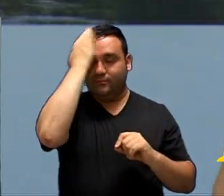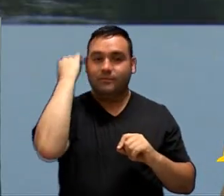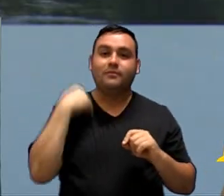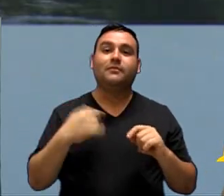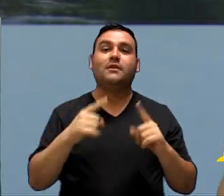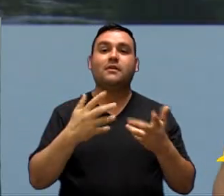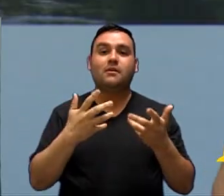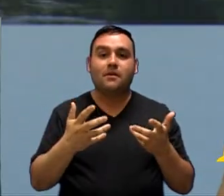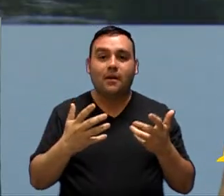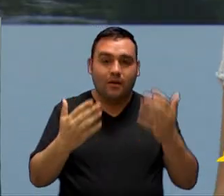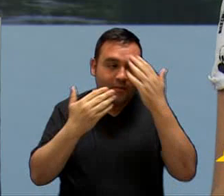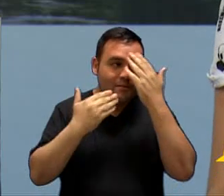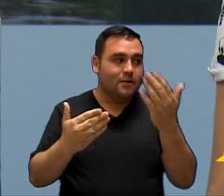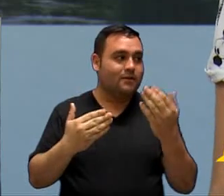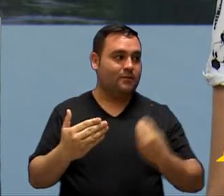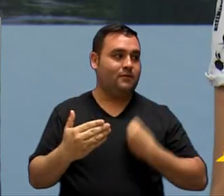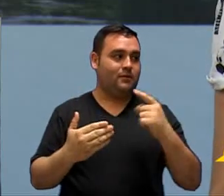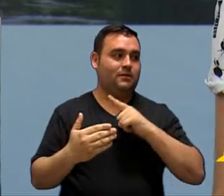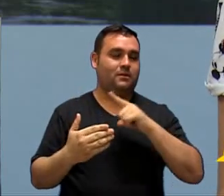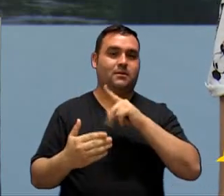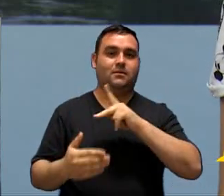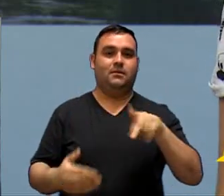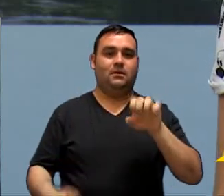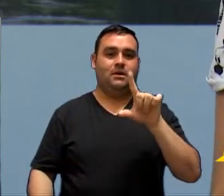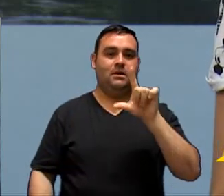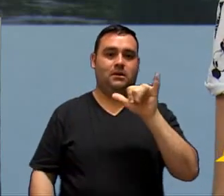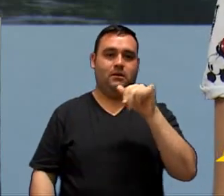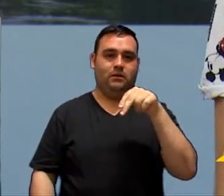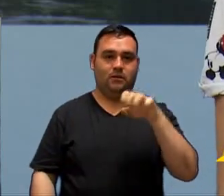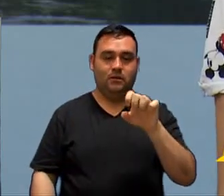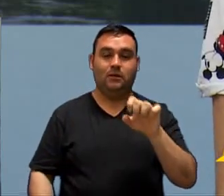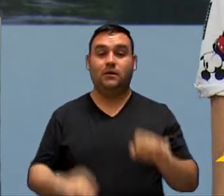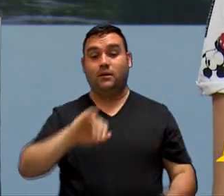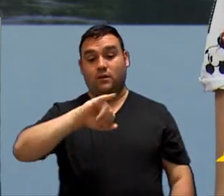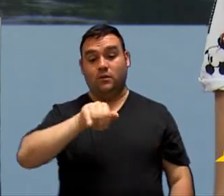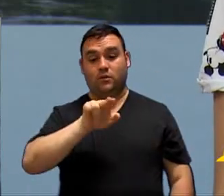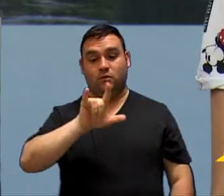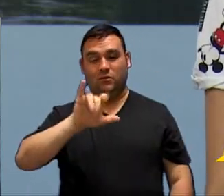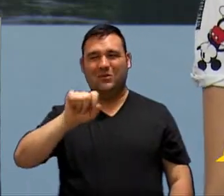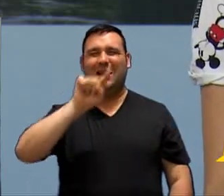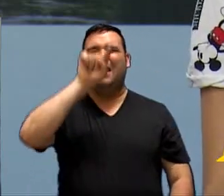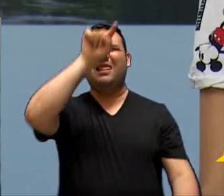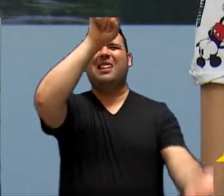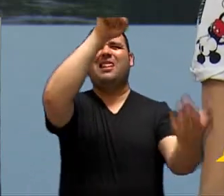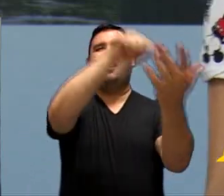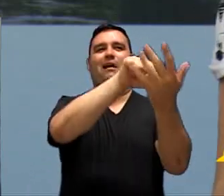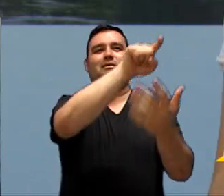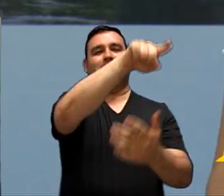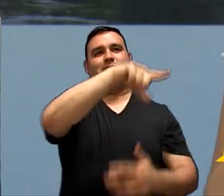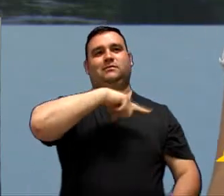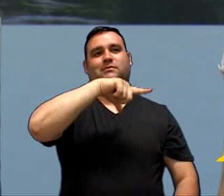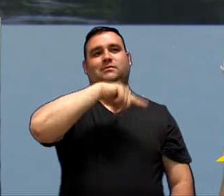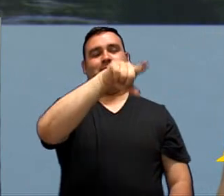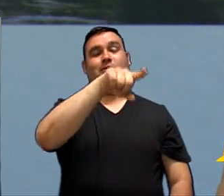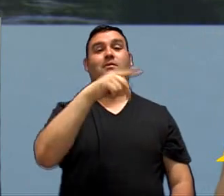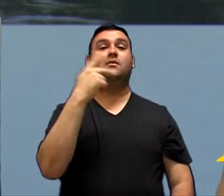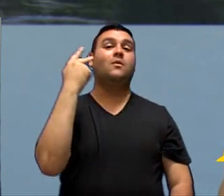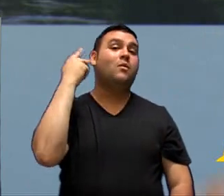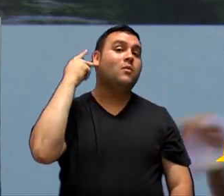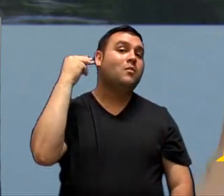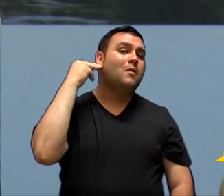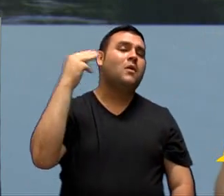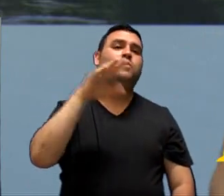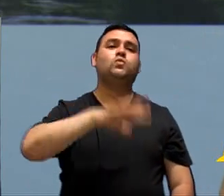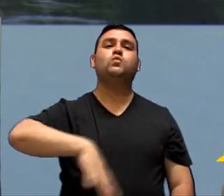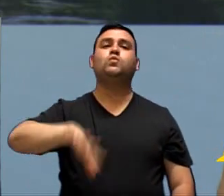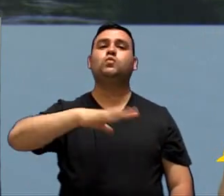primeiramente, eu queria agradecer a presença da professora Eliane. A Júlia Moraes está lá no fundo. O Paulo,